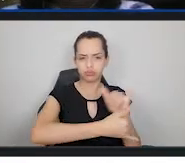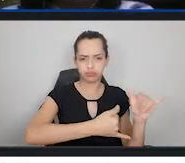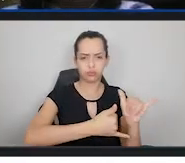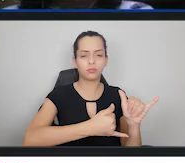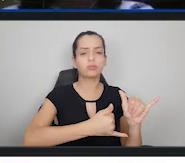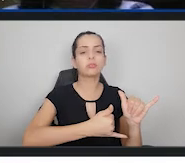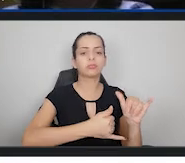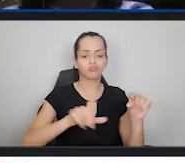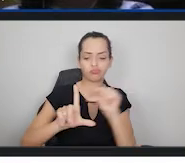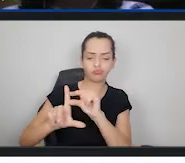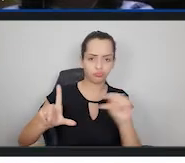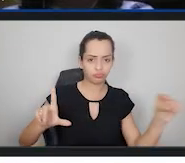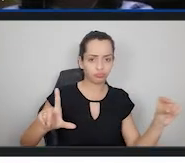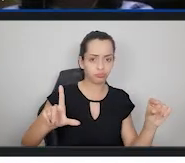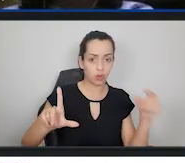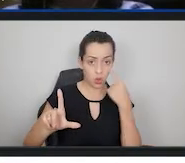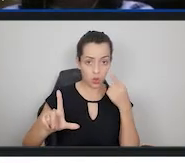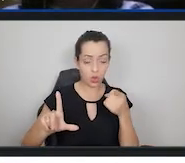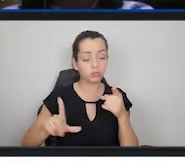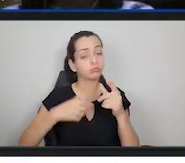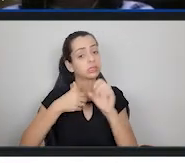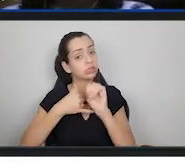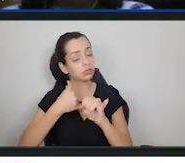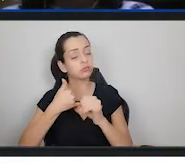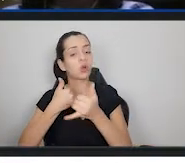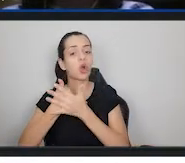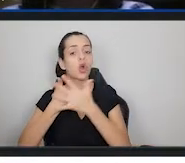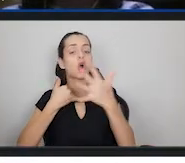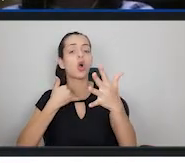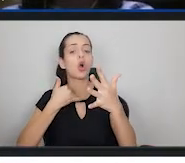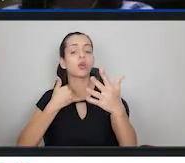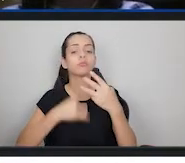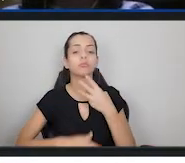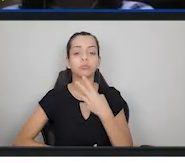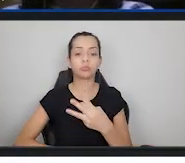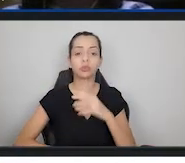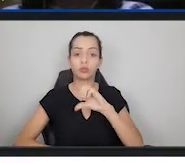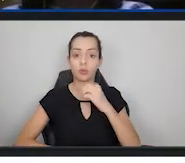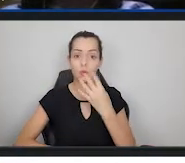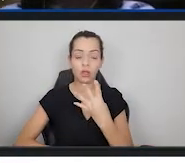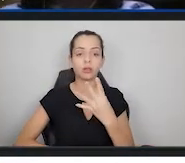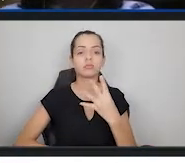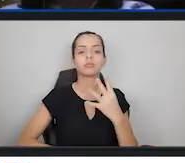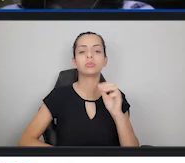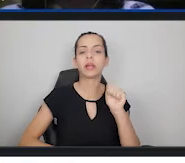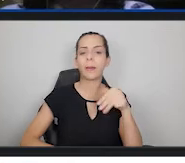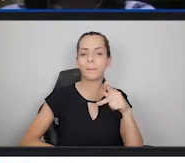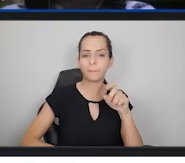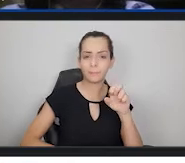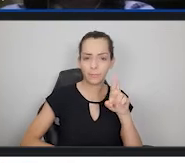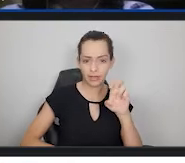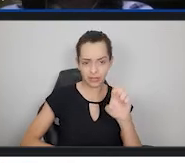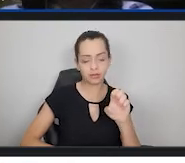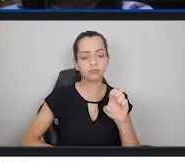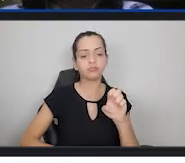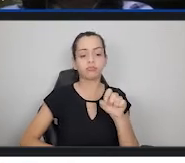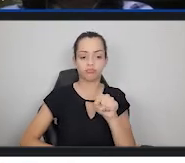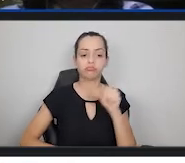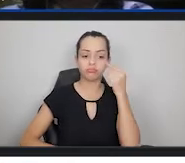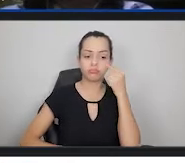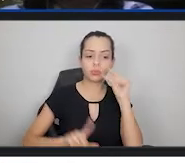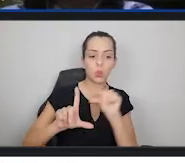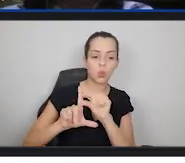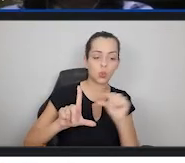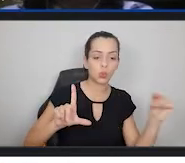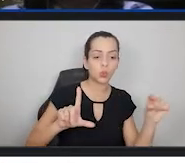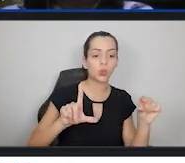ou seja, a resistência mecânica desse condutor, a corrente nominal 314 amperes, tá? Se for um de cobre, o de